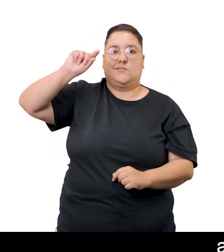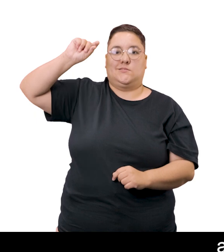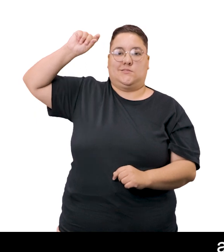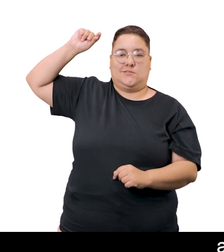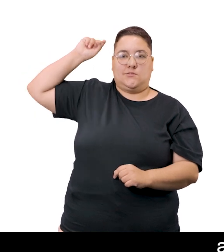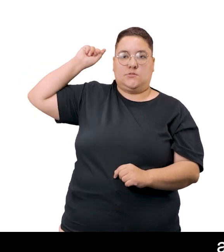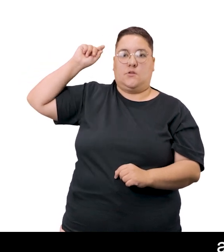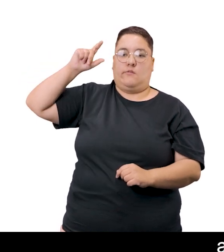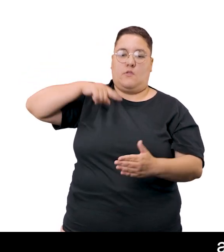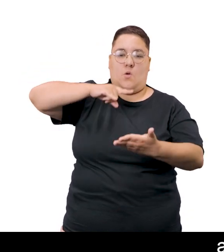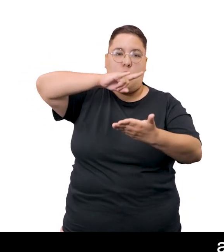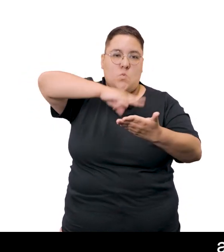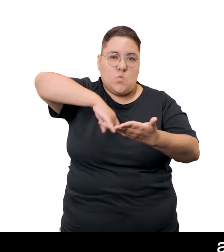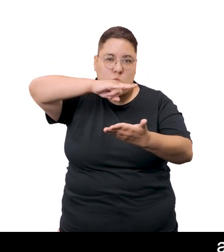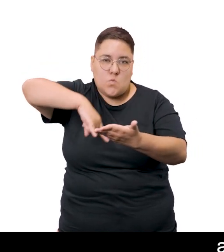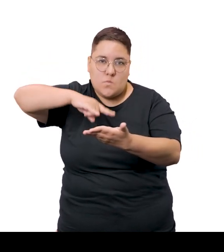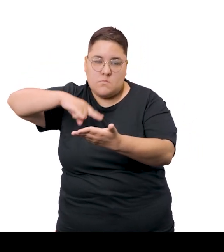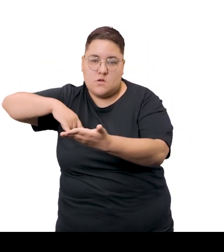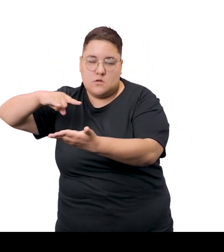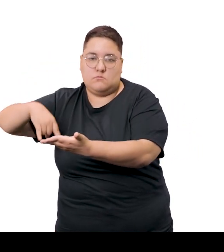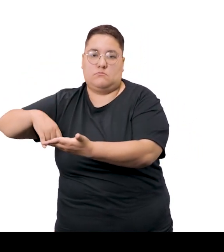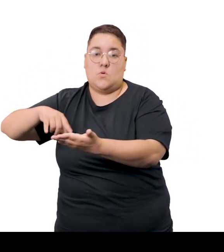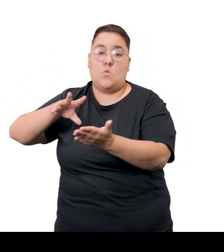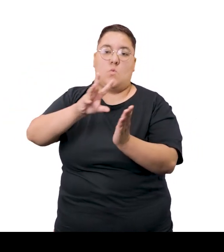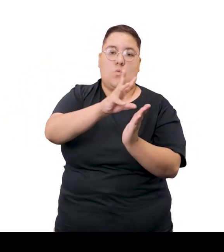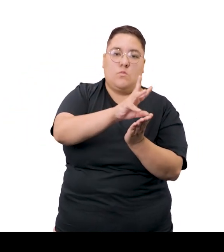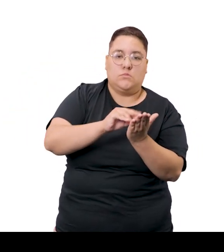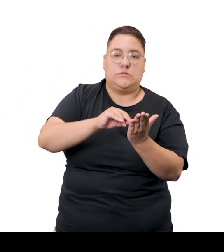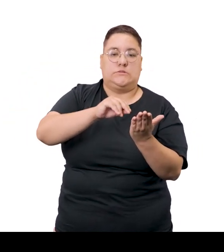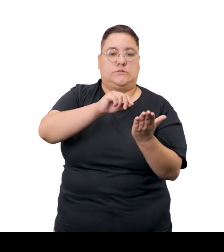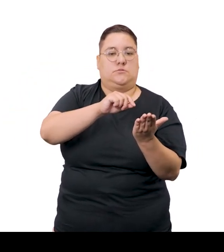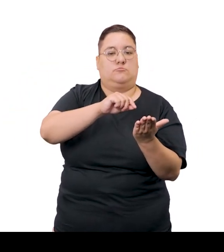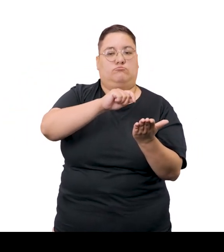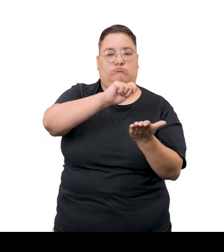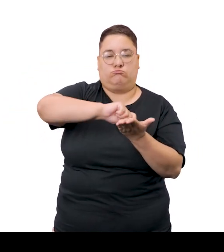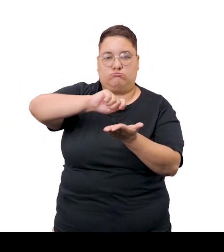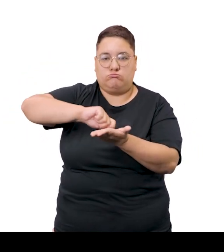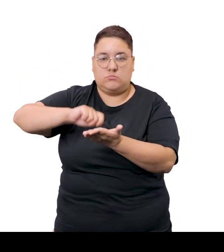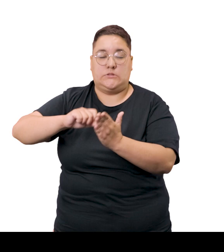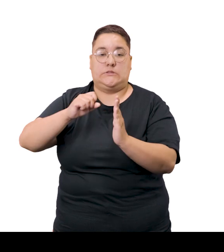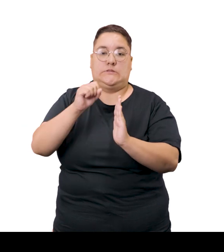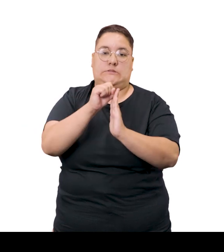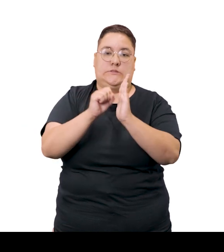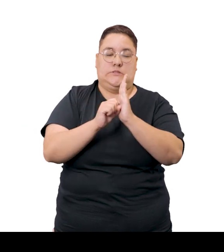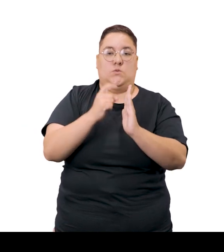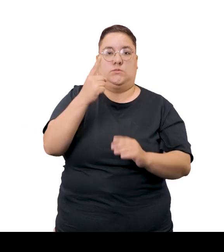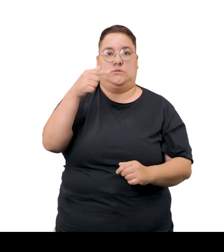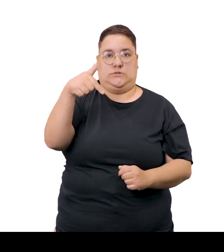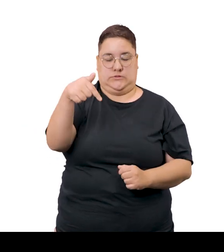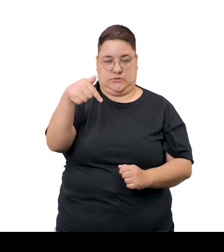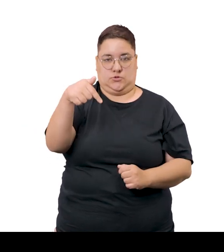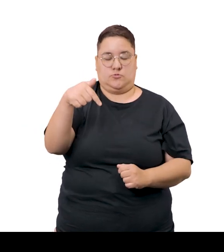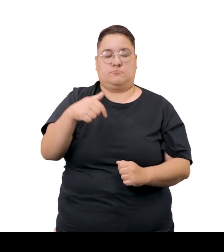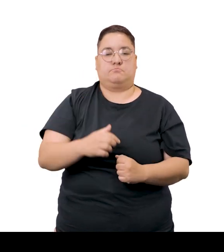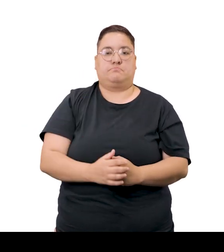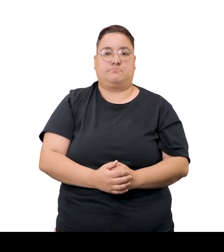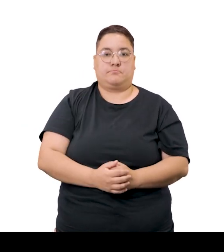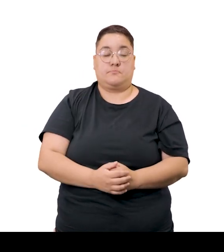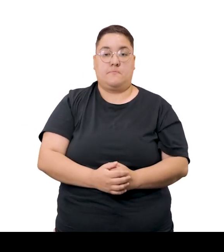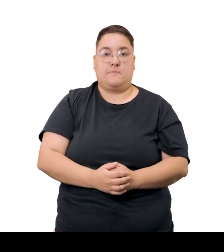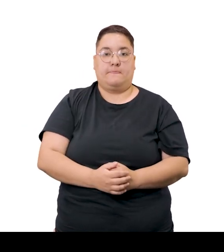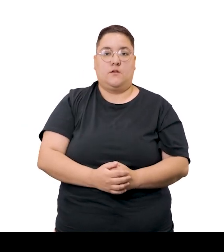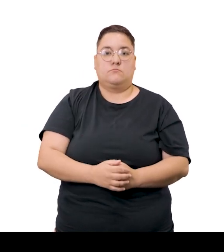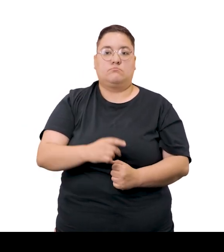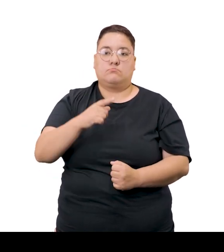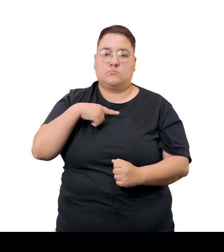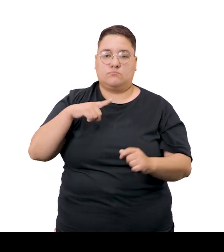e amparada por diversos documentos, réplicas e registros gráficos que remontam ao século XVII. A